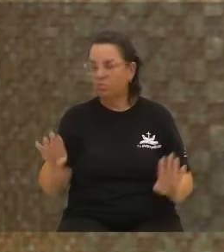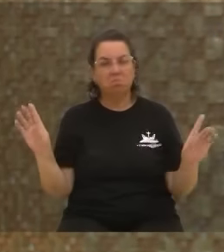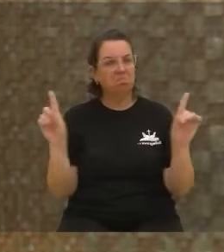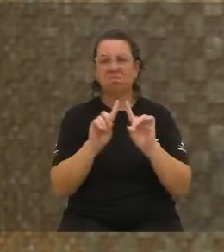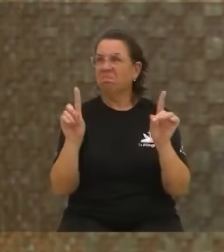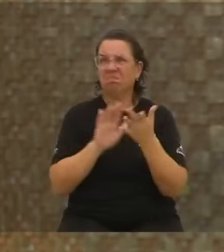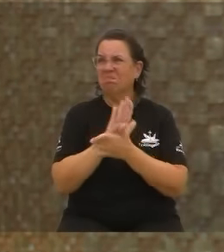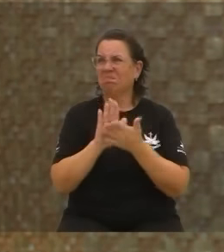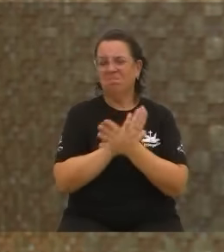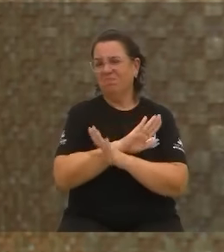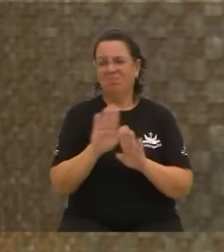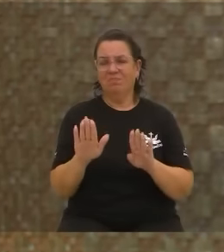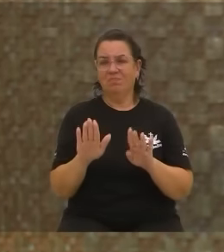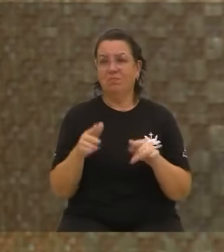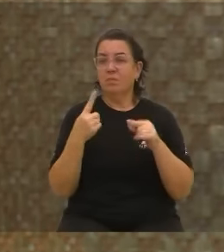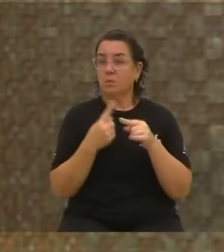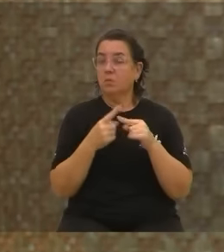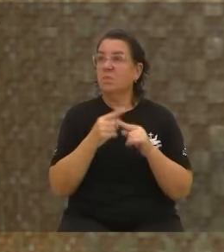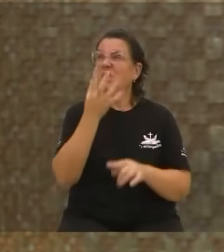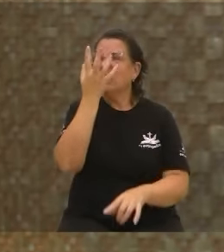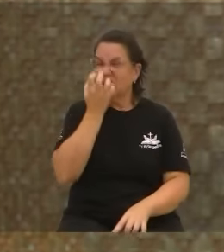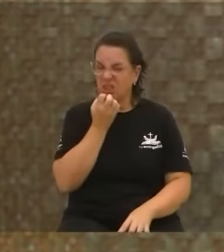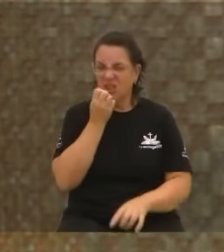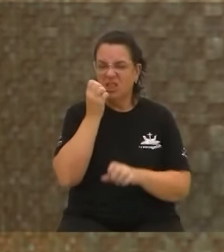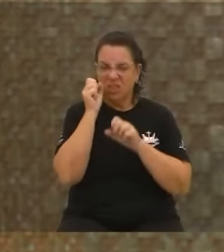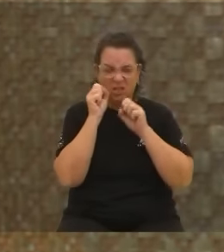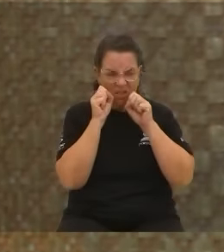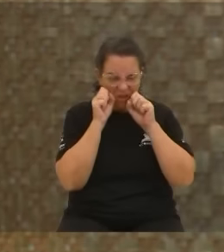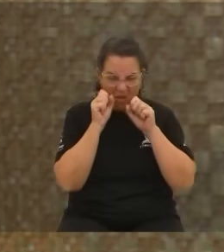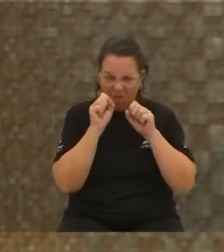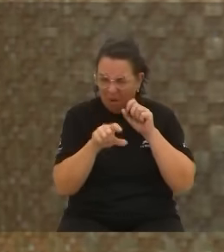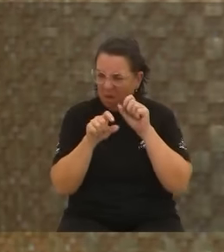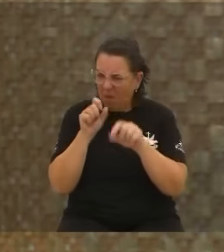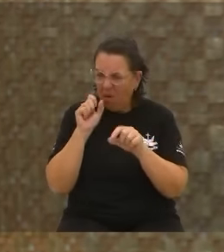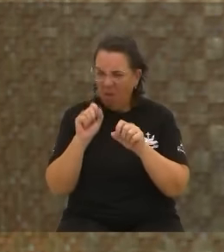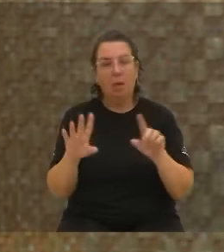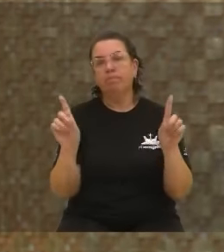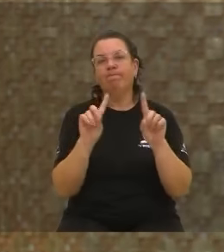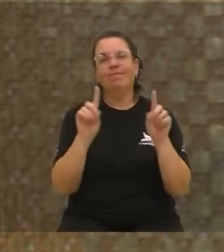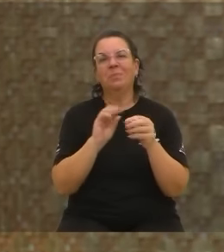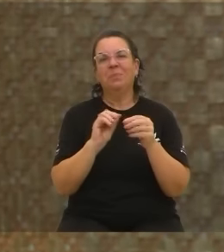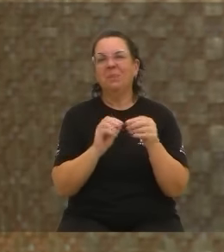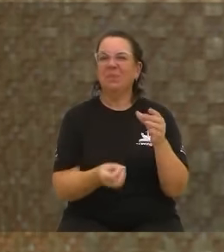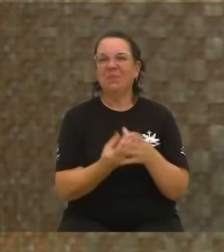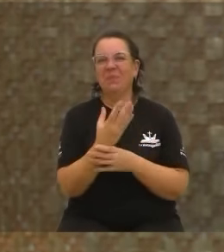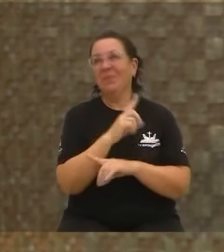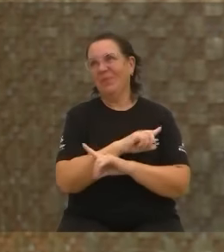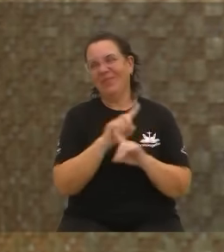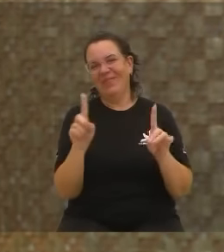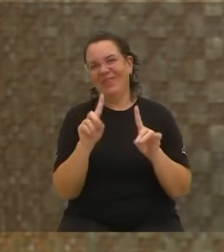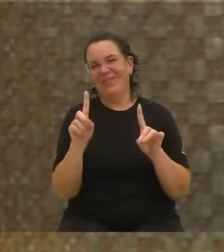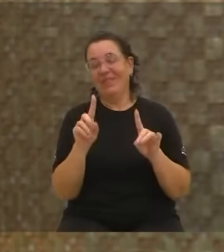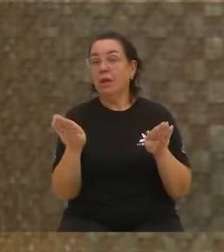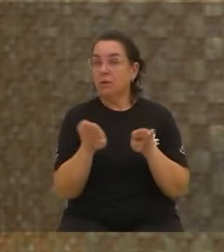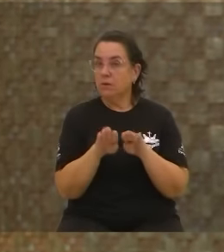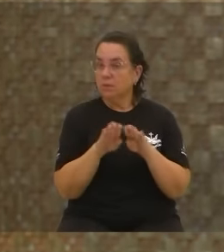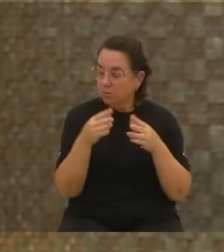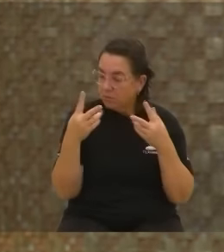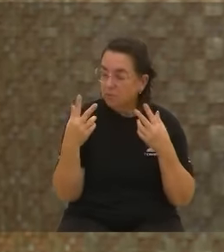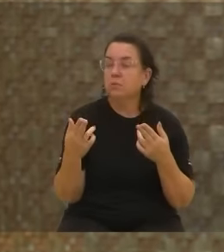fizeste. Porque se odiasses alguma coisa, não o terias criado. Da mesma